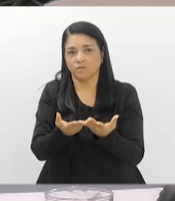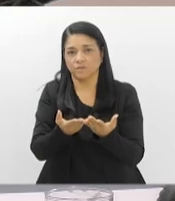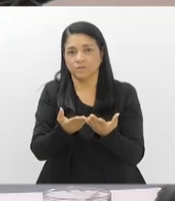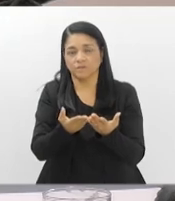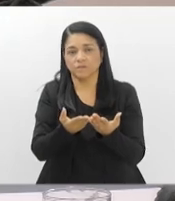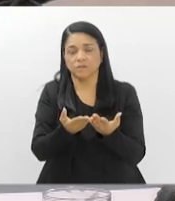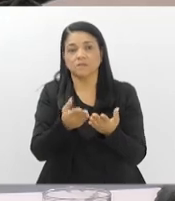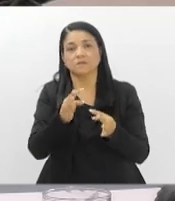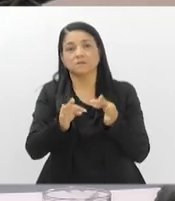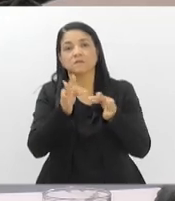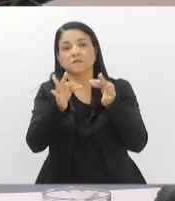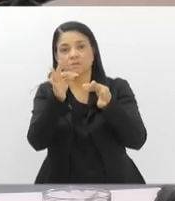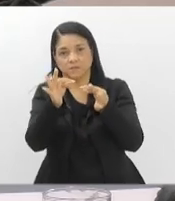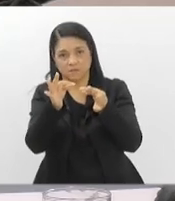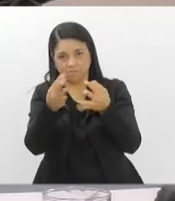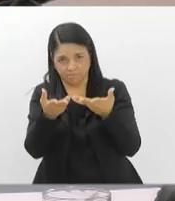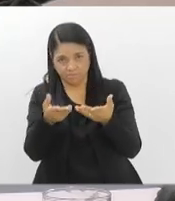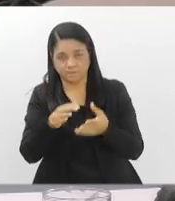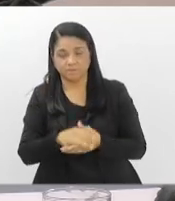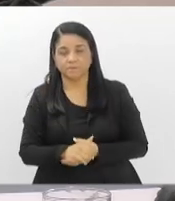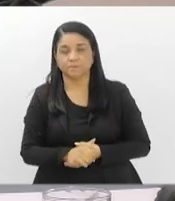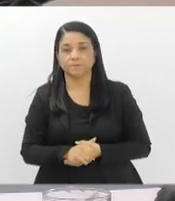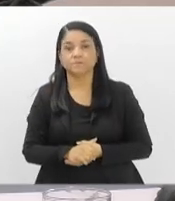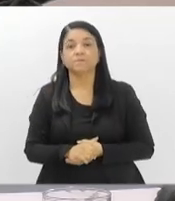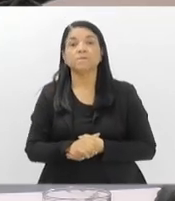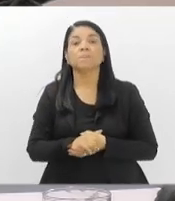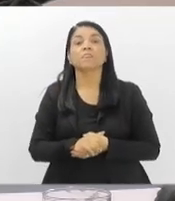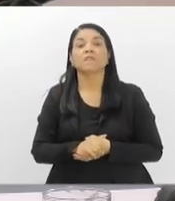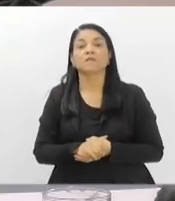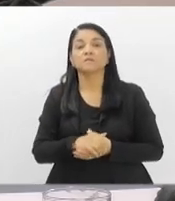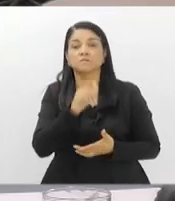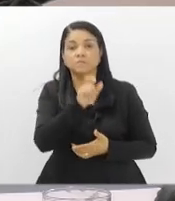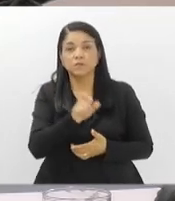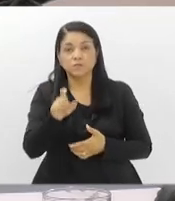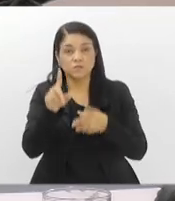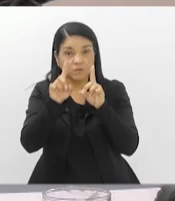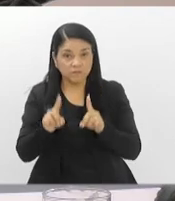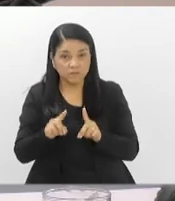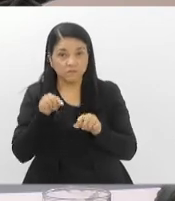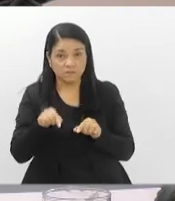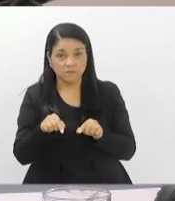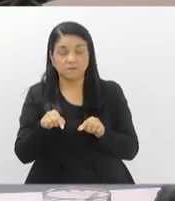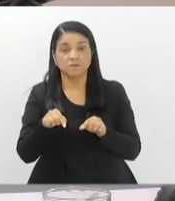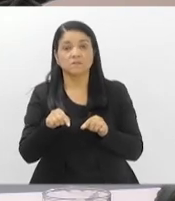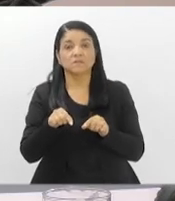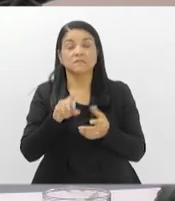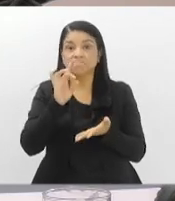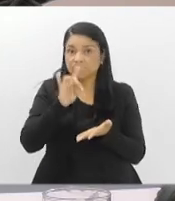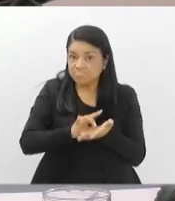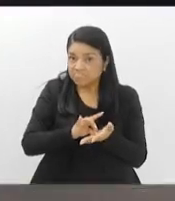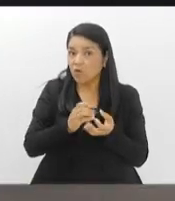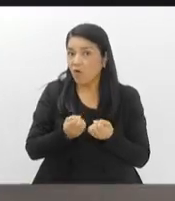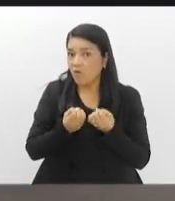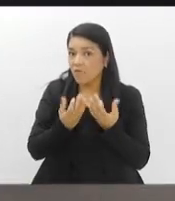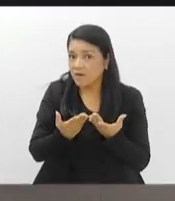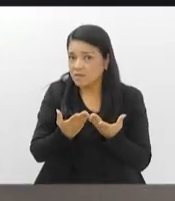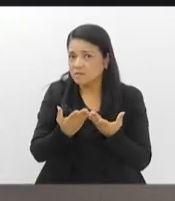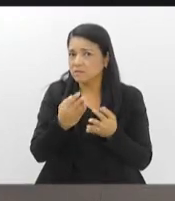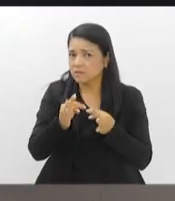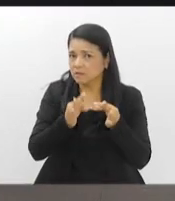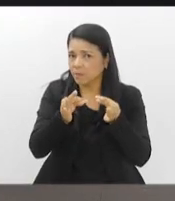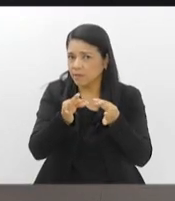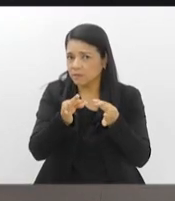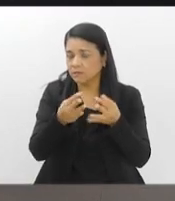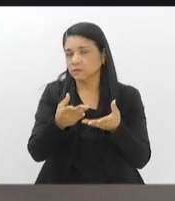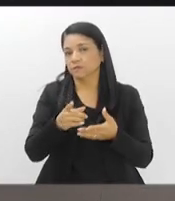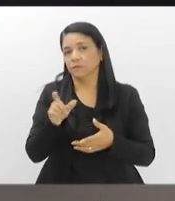essas terapias sim e que que se de fato elas oferecem muito